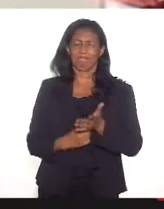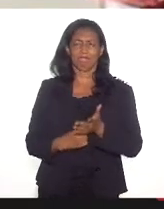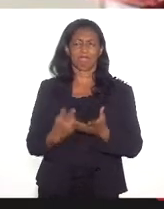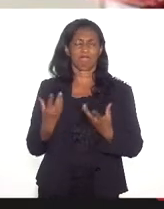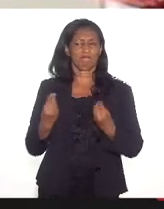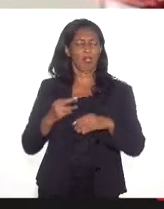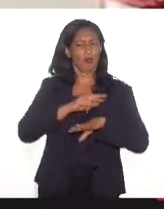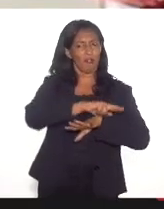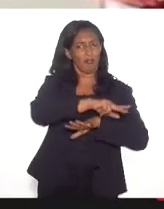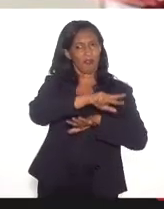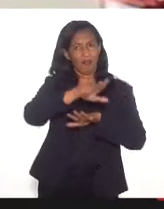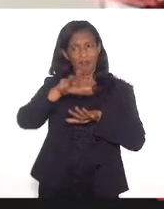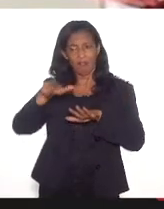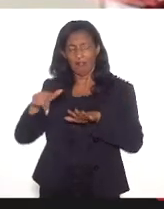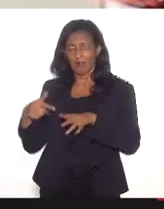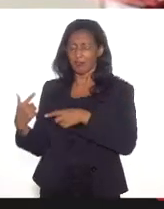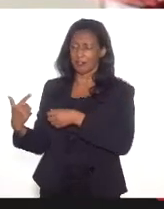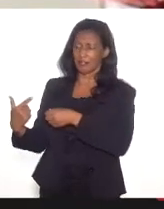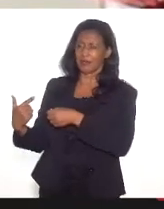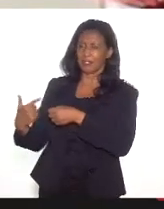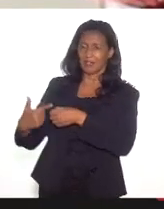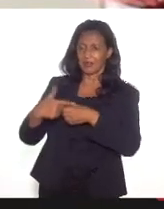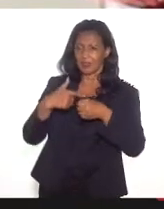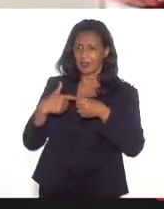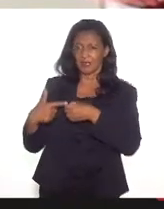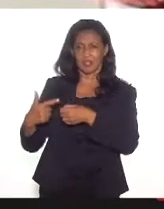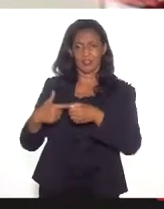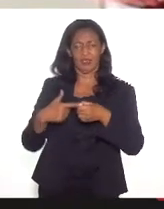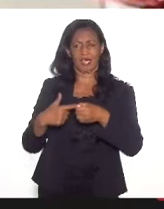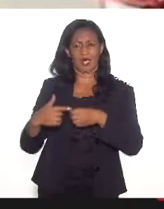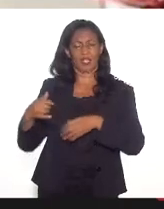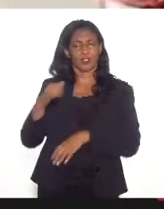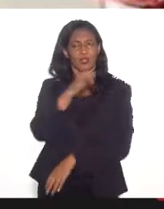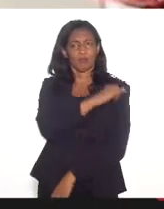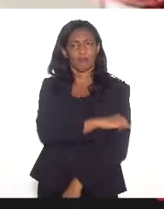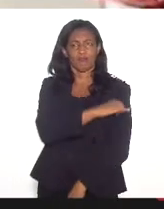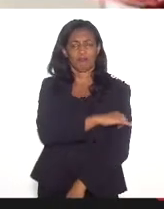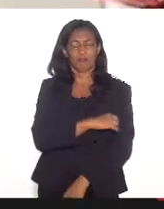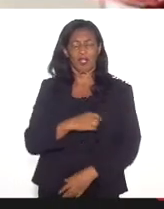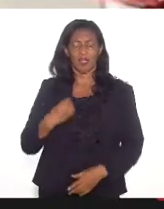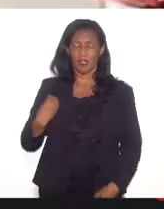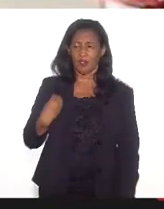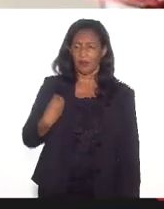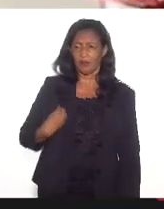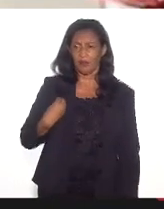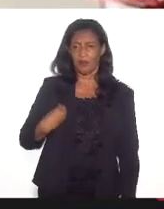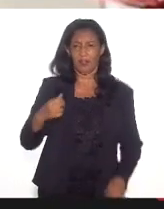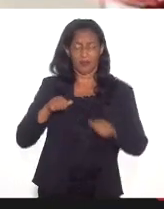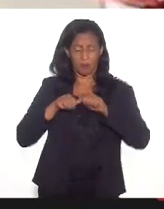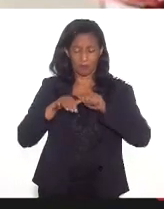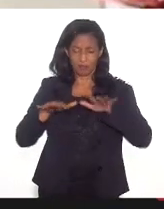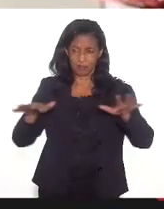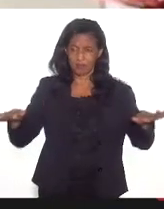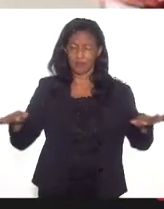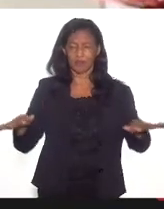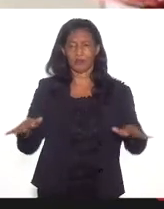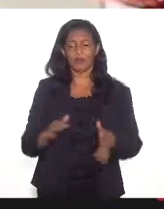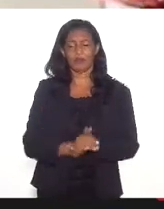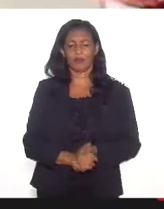várias cidades do Rio de Janeiro. a gente está no meio de uma pandemia e ontem vivenciou essa